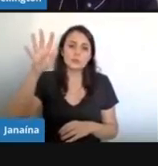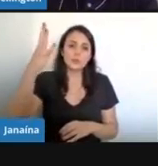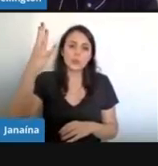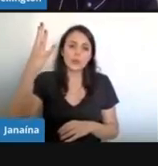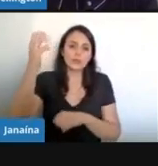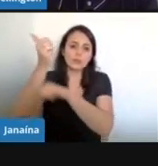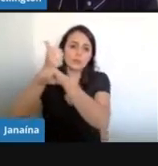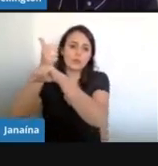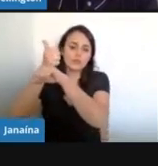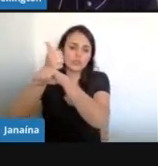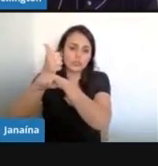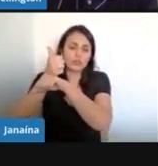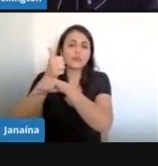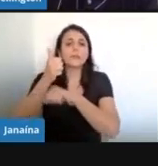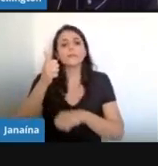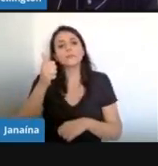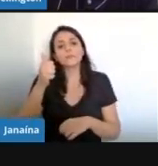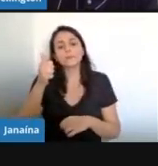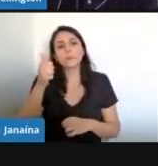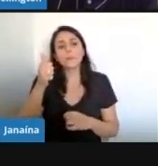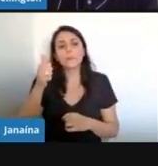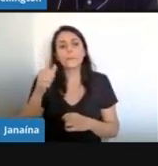de 4 profissionais, na região,